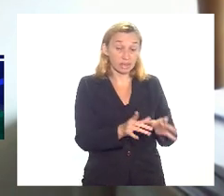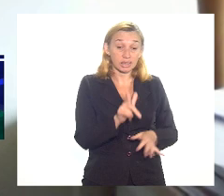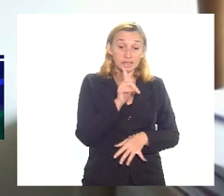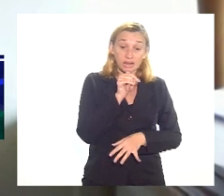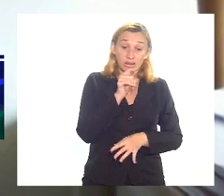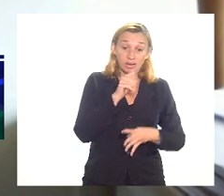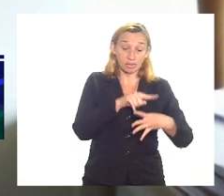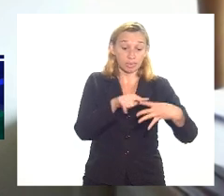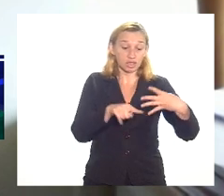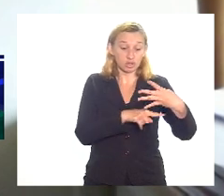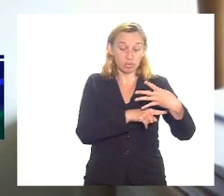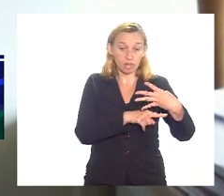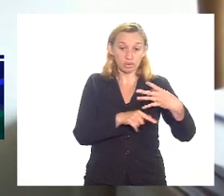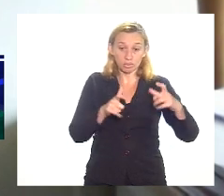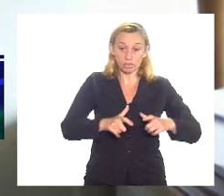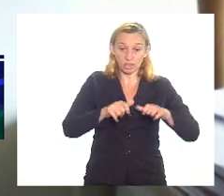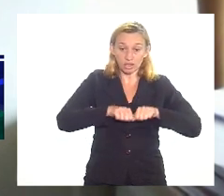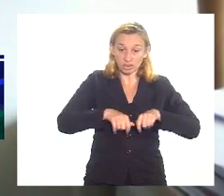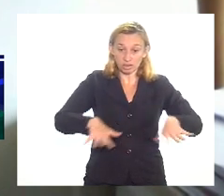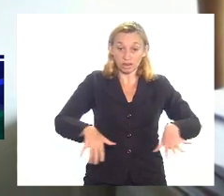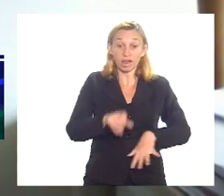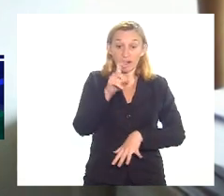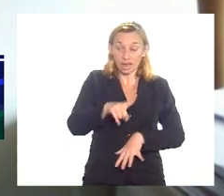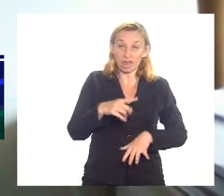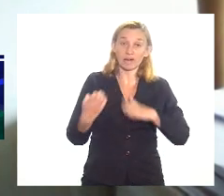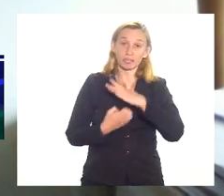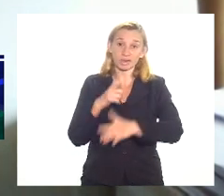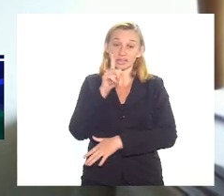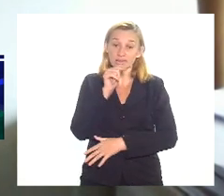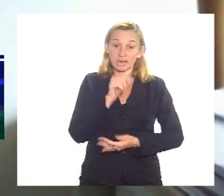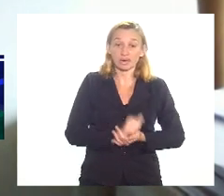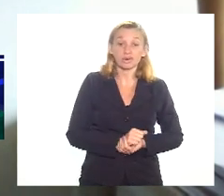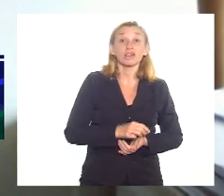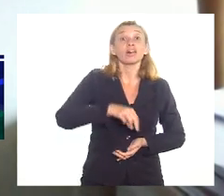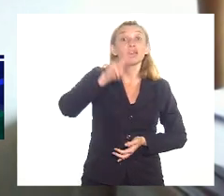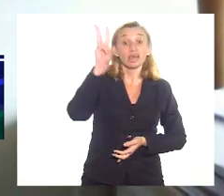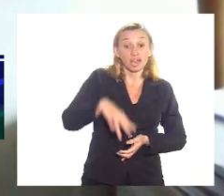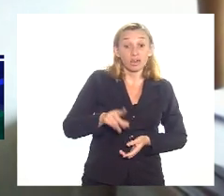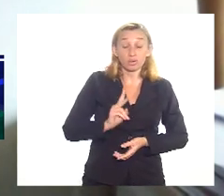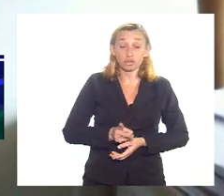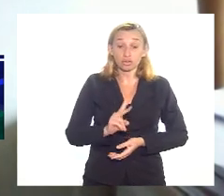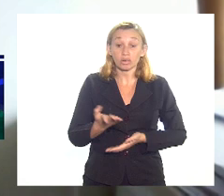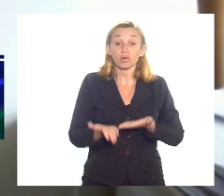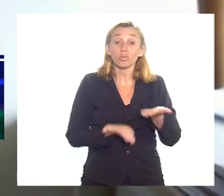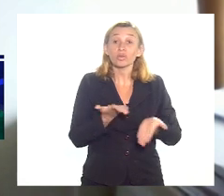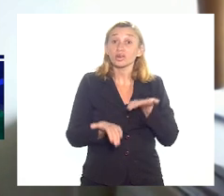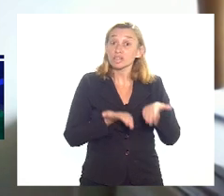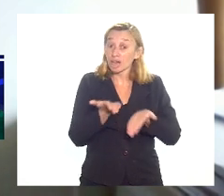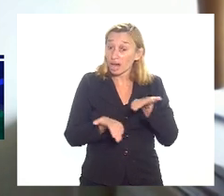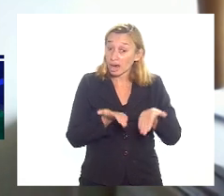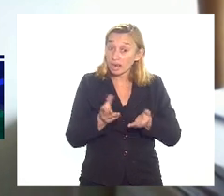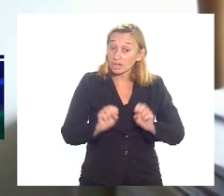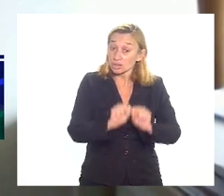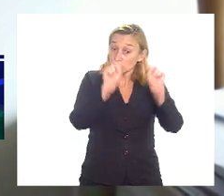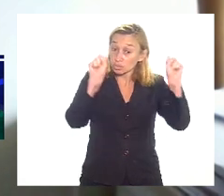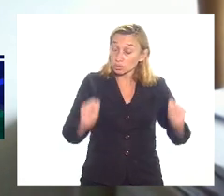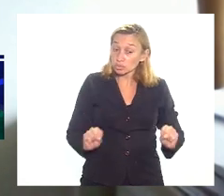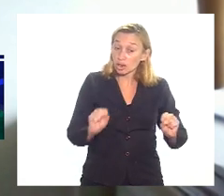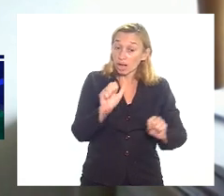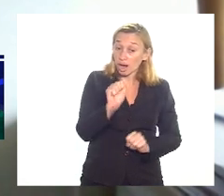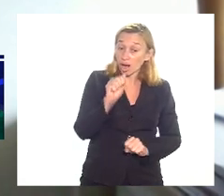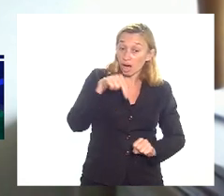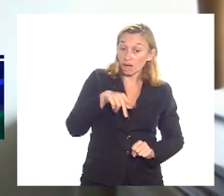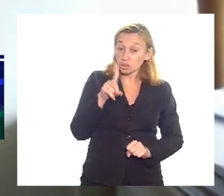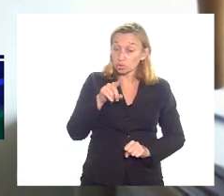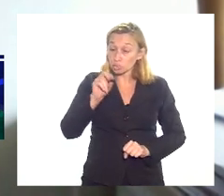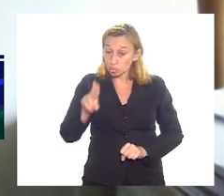4 distribuidoras é a SEDAI. Quem continuará a cuidar do sistema Guandu